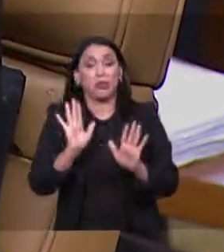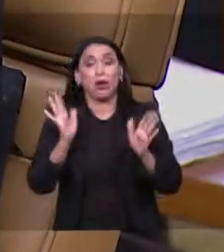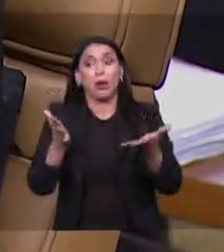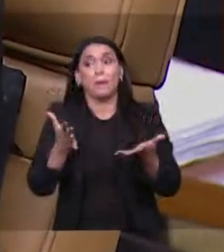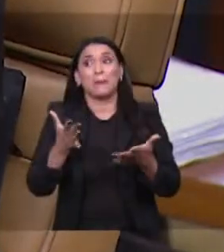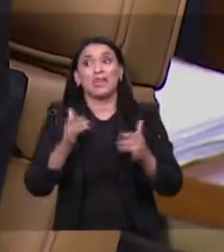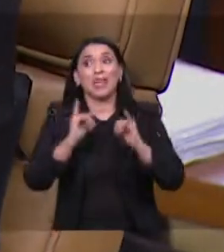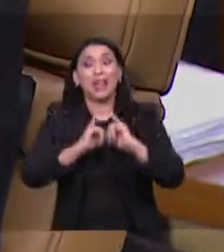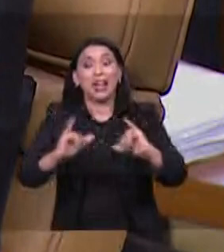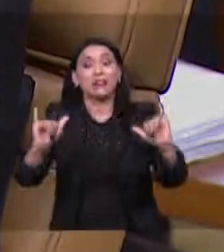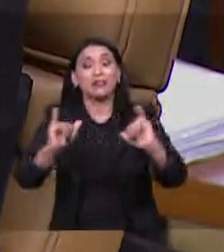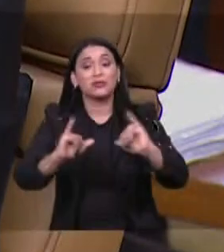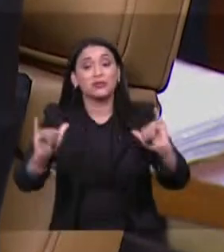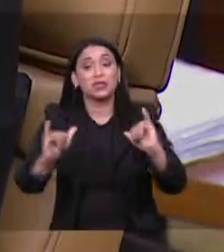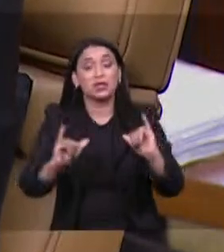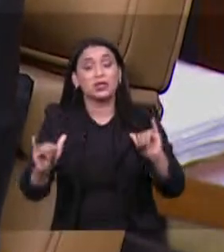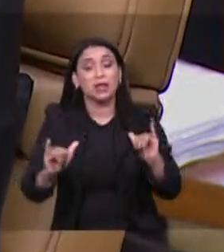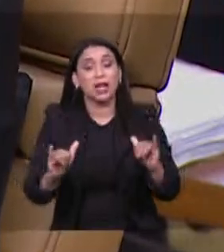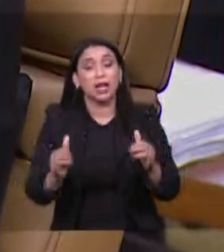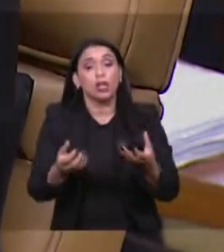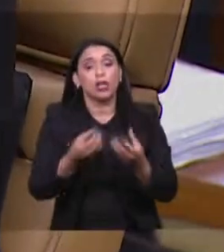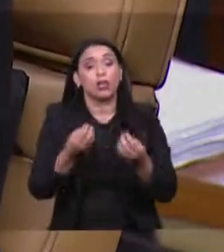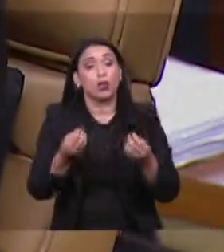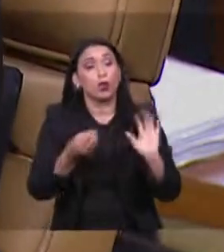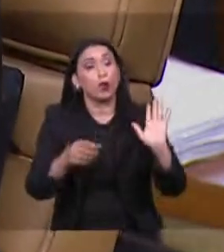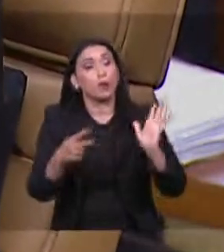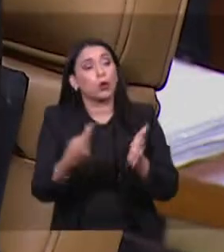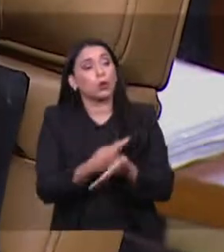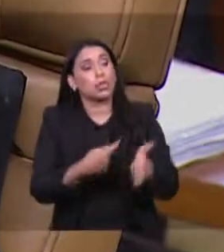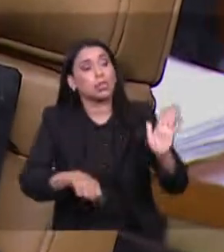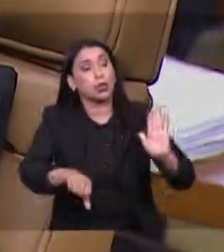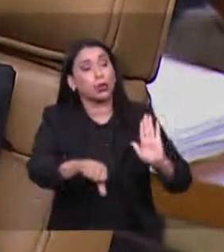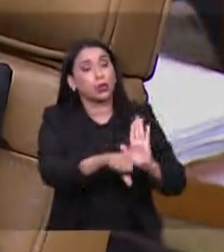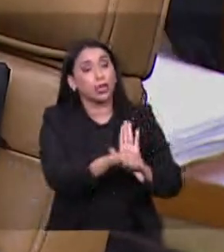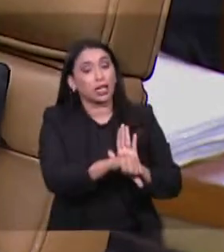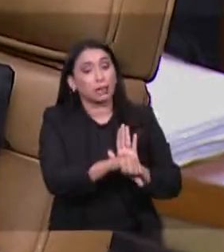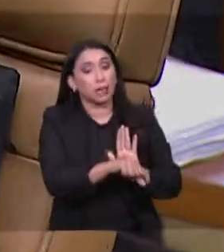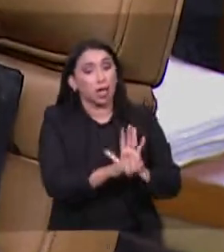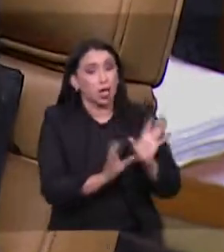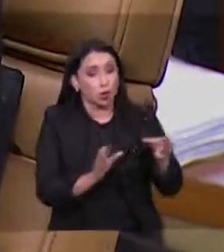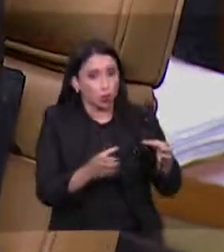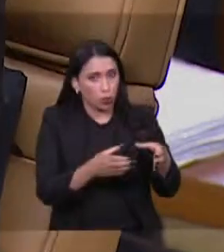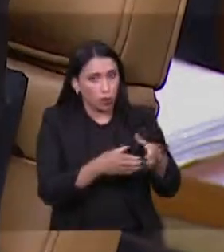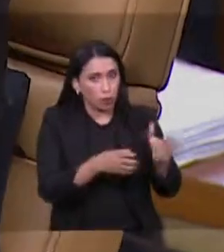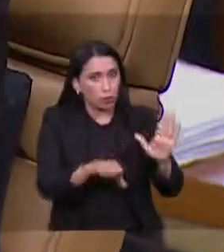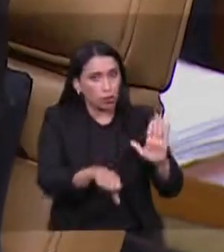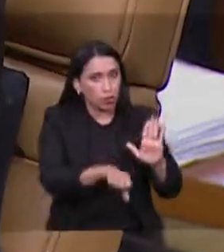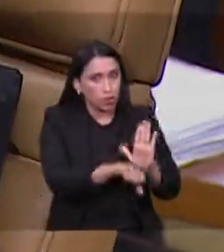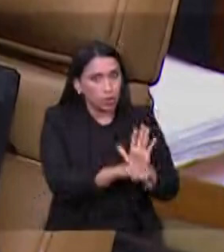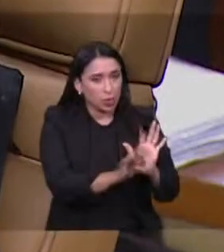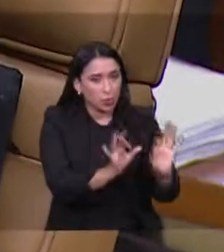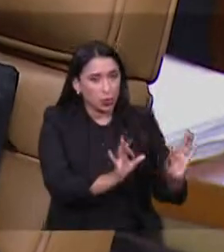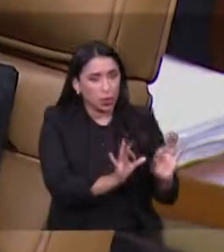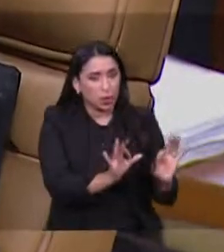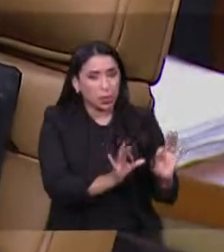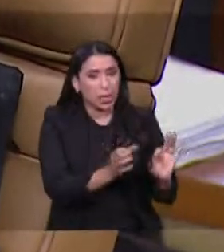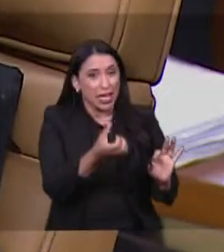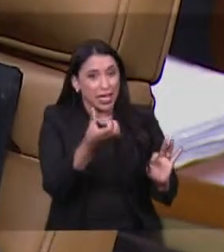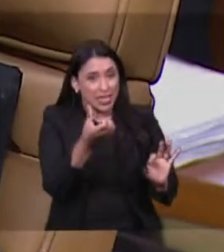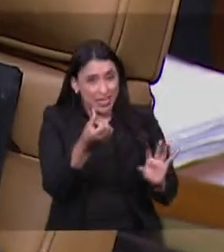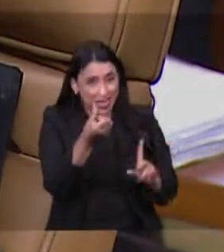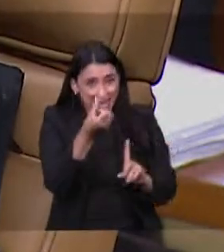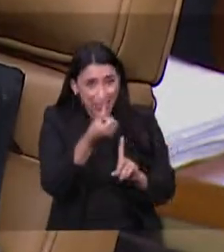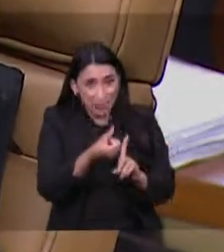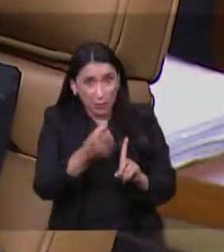notícias sobre as peculiaridades do ilícito praticado por uma organização criminosa. 6 meses